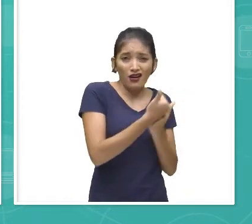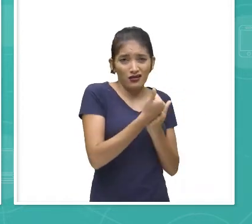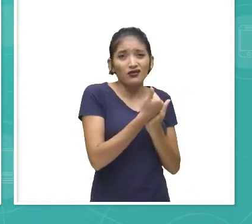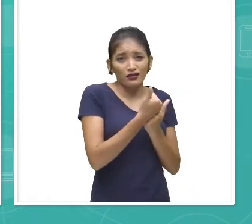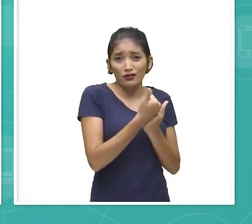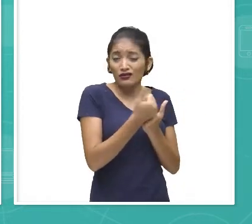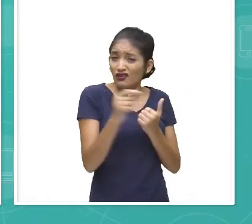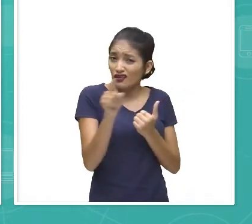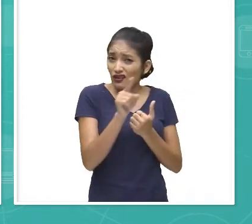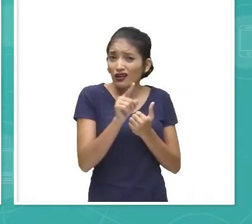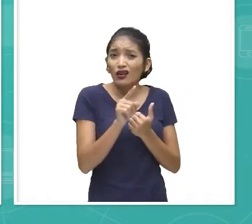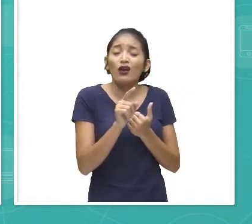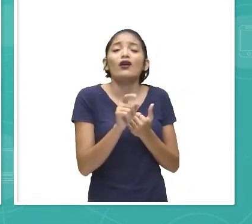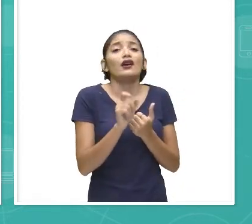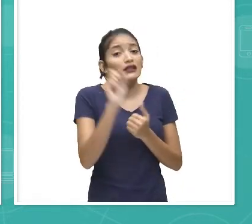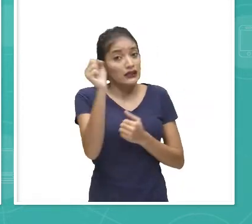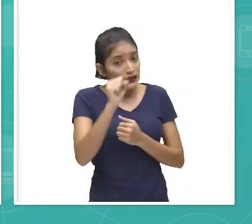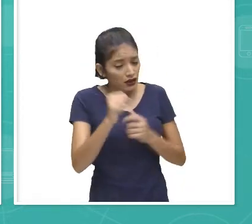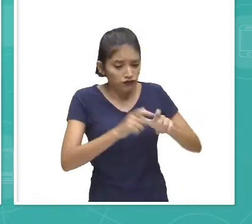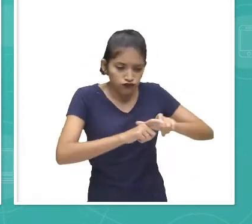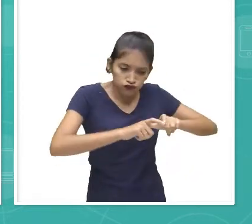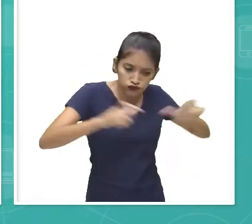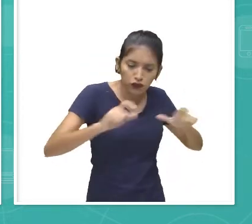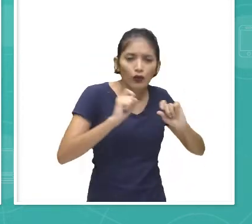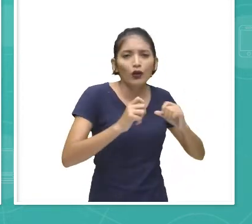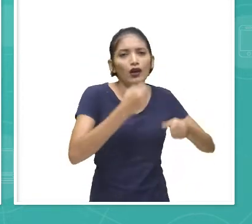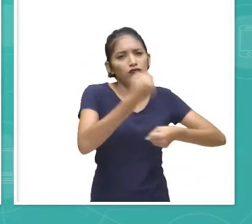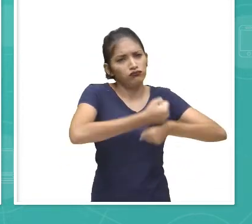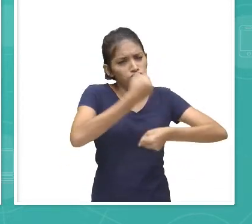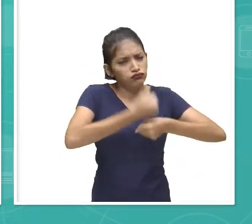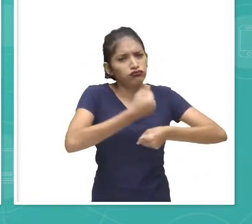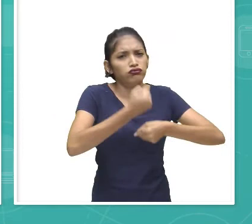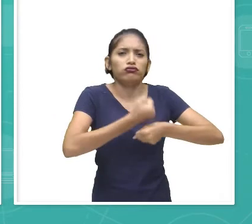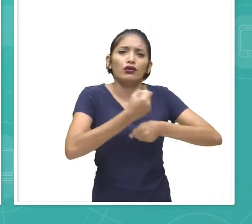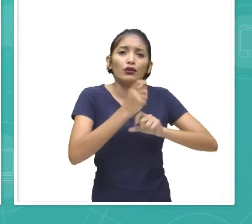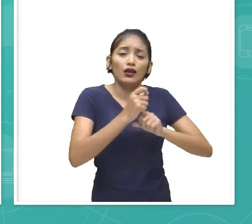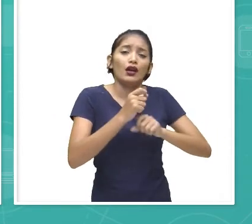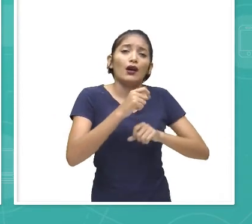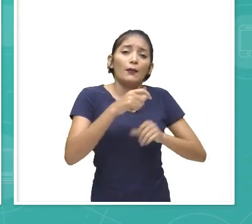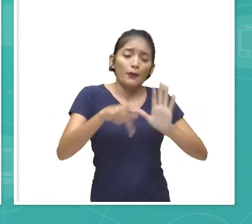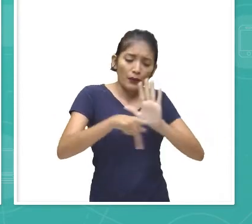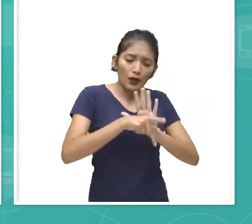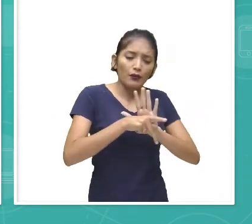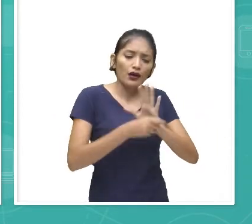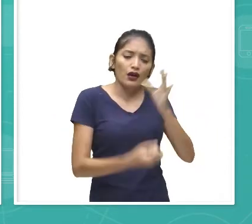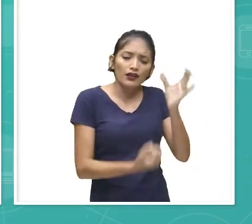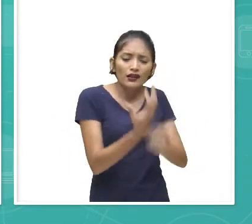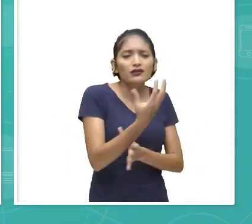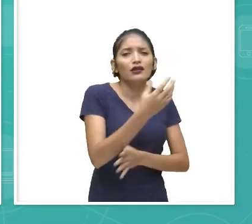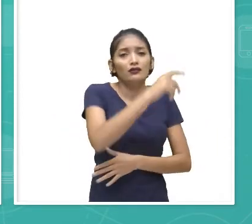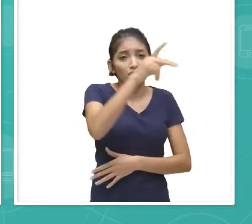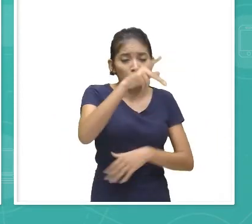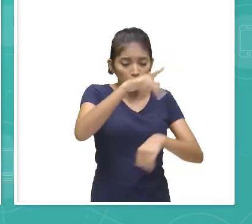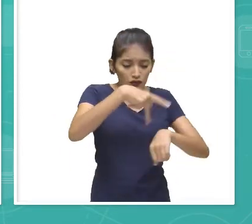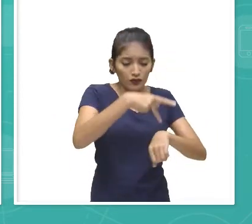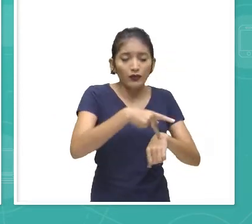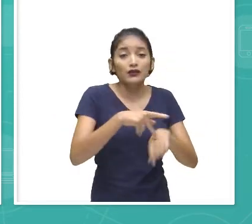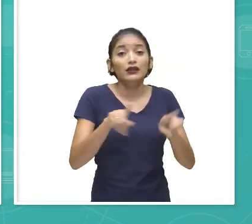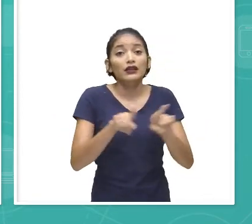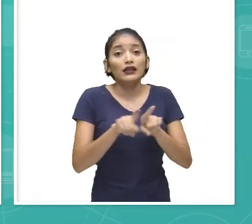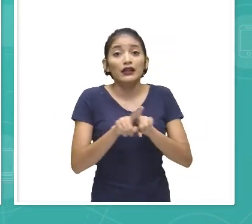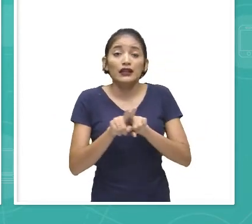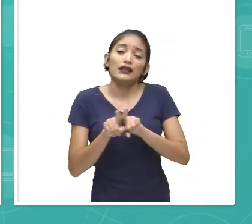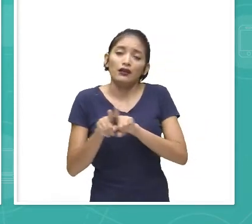uma contribuição enorme para a construção do nosso país, mas eles também trouxeram na